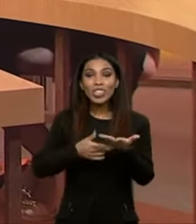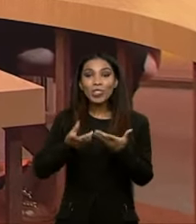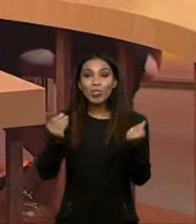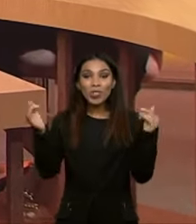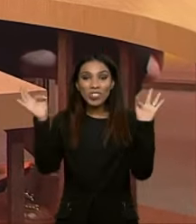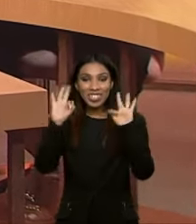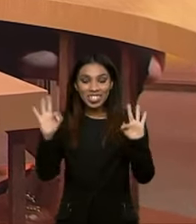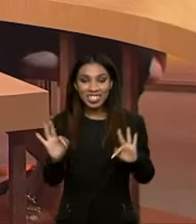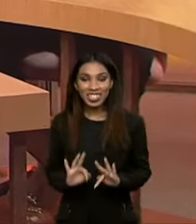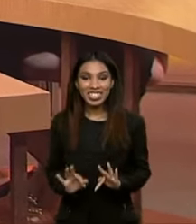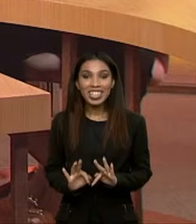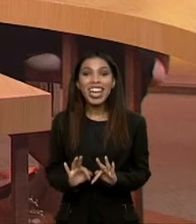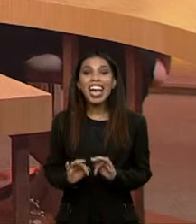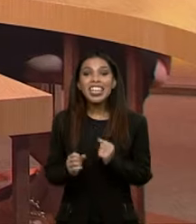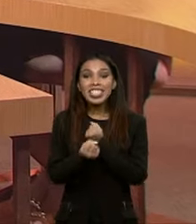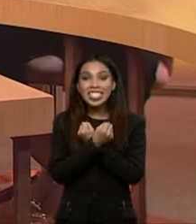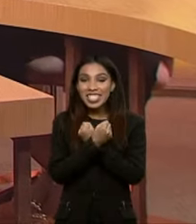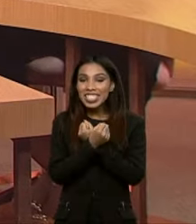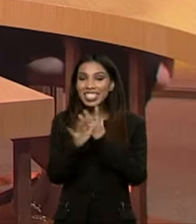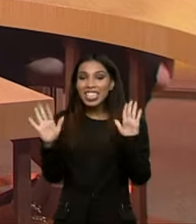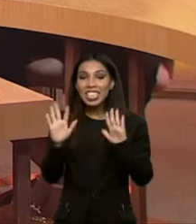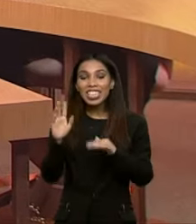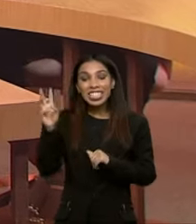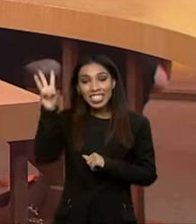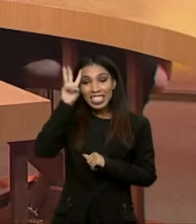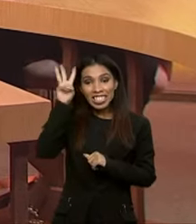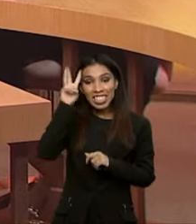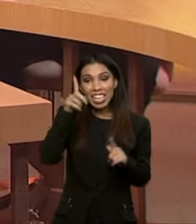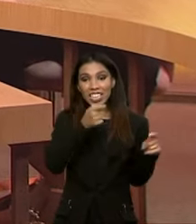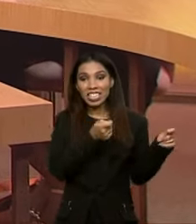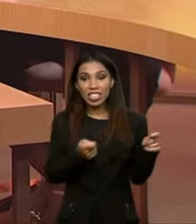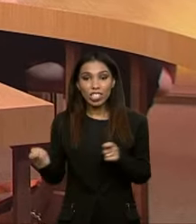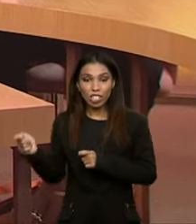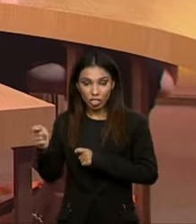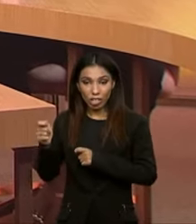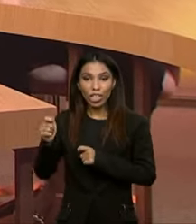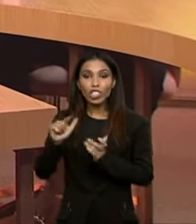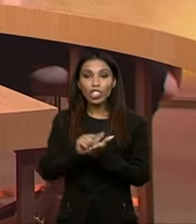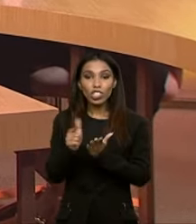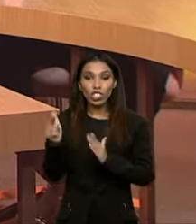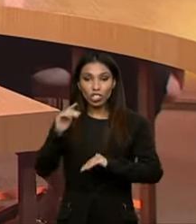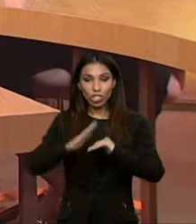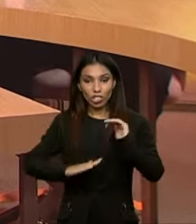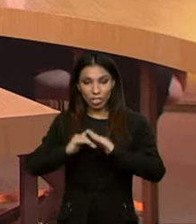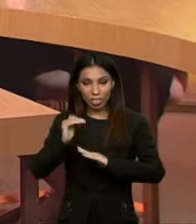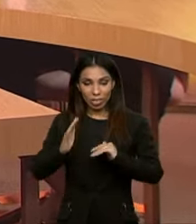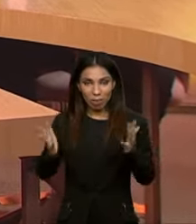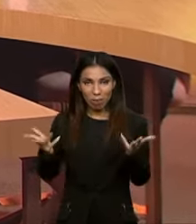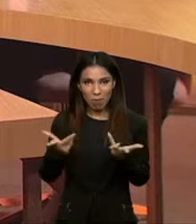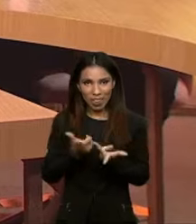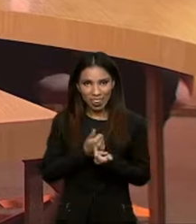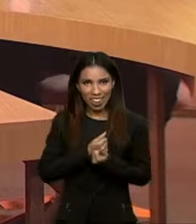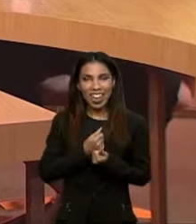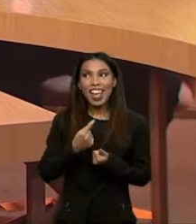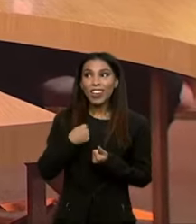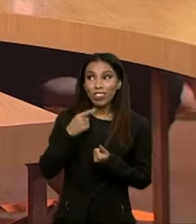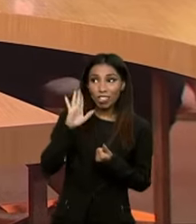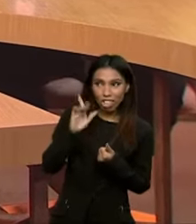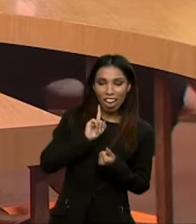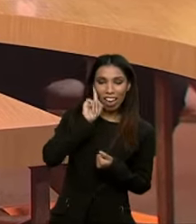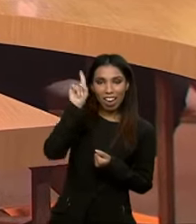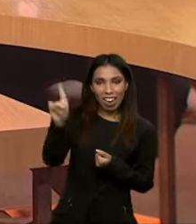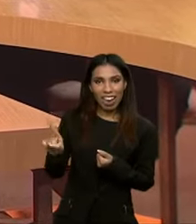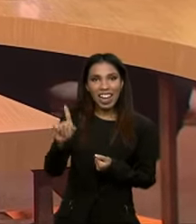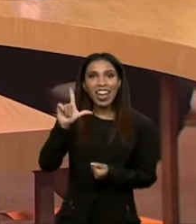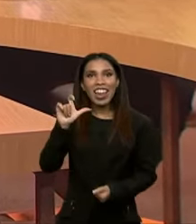feliz porque no nosso Sem Censura, toda terça, a gente vai ter aqui um jornalista maravilhoso. Eu tive no programa dele, agora vai estar aqui no nosso programa, que é o